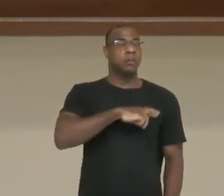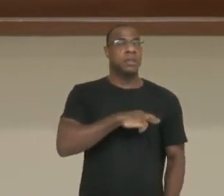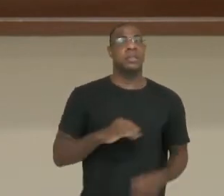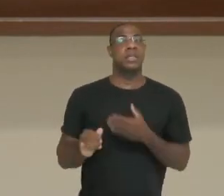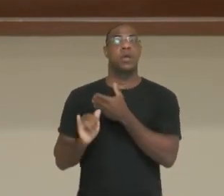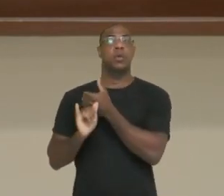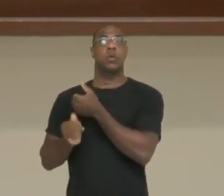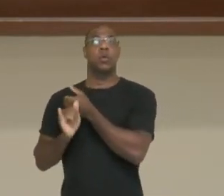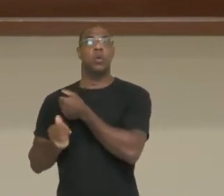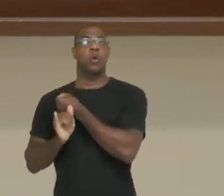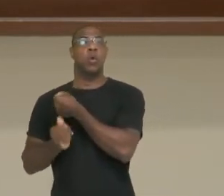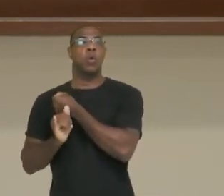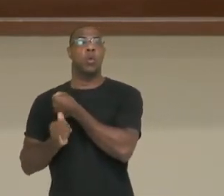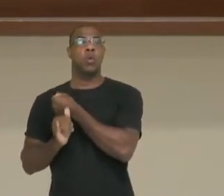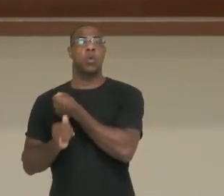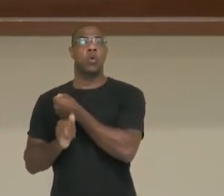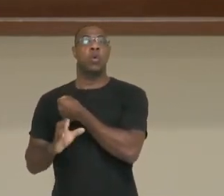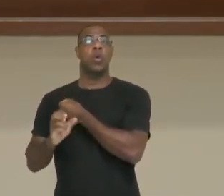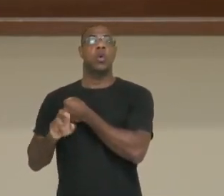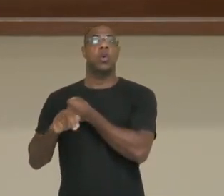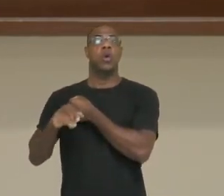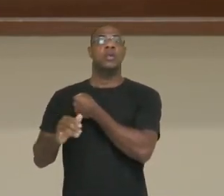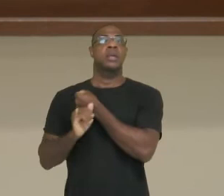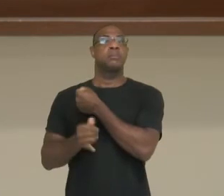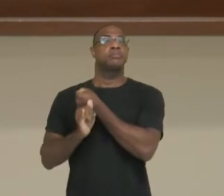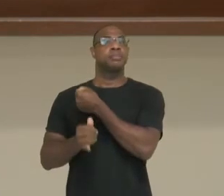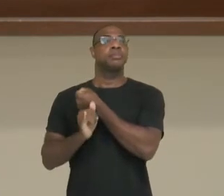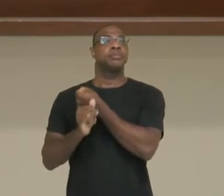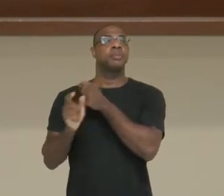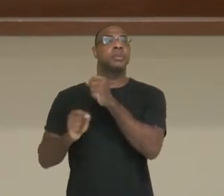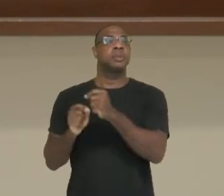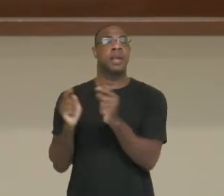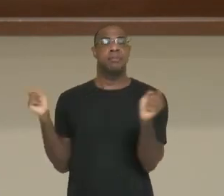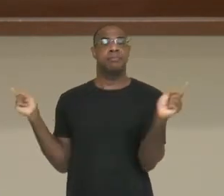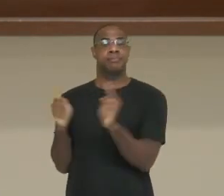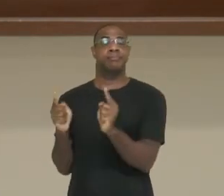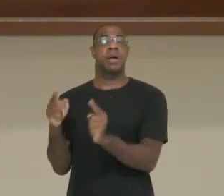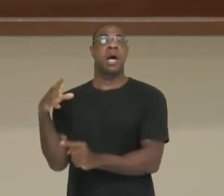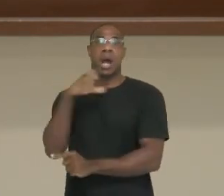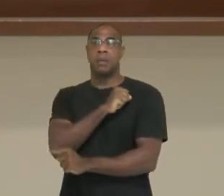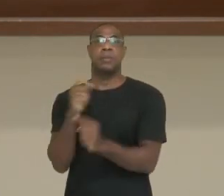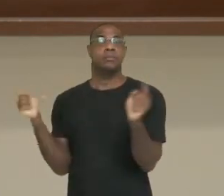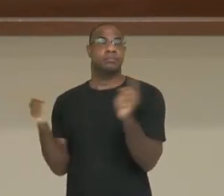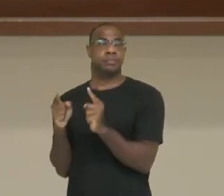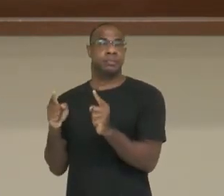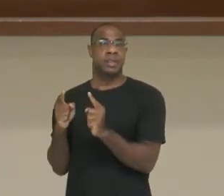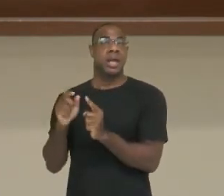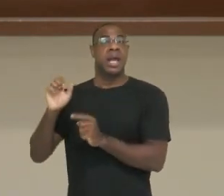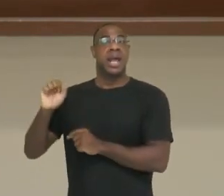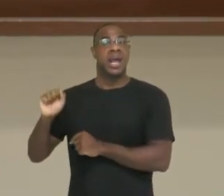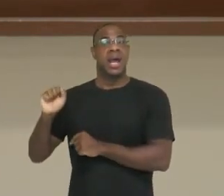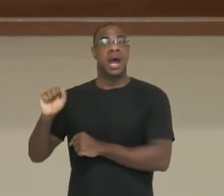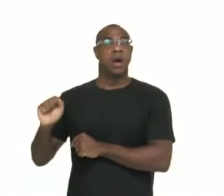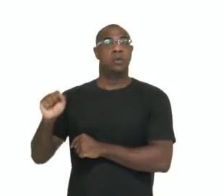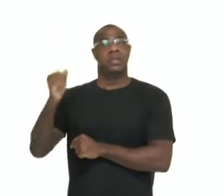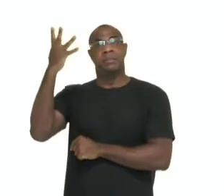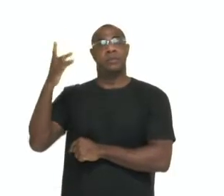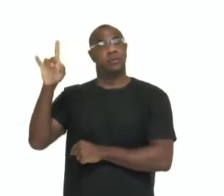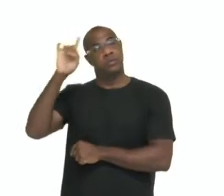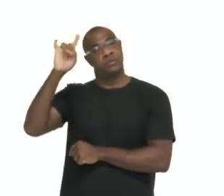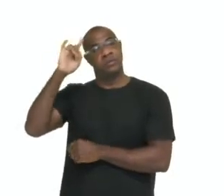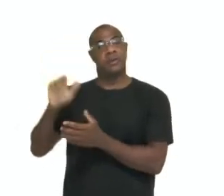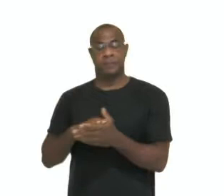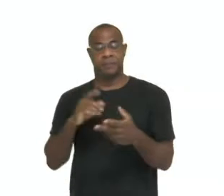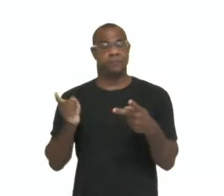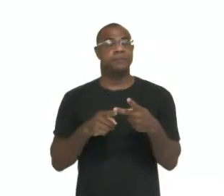é? Que a crônica, além de curta, breve, narra fatos do cotidiano. E aqui o romance vai